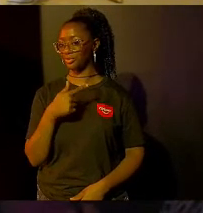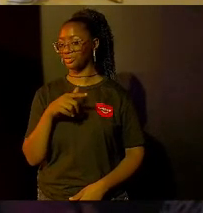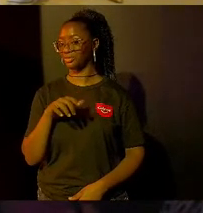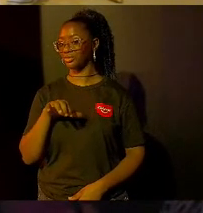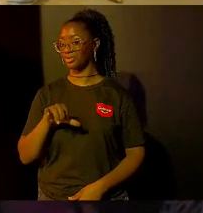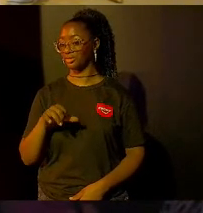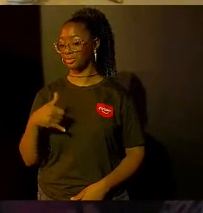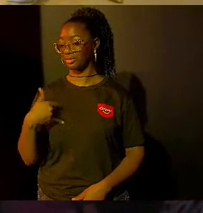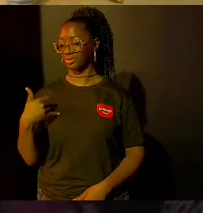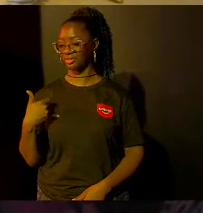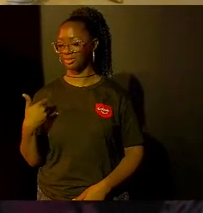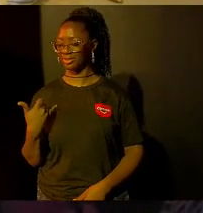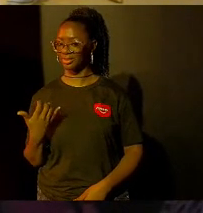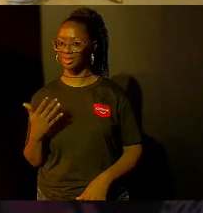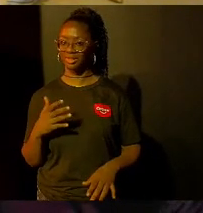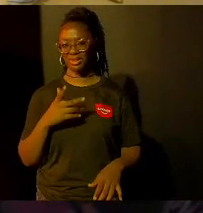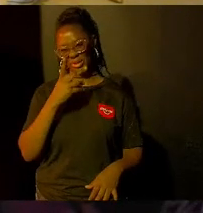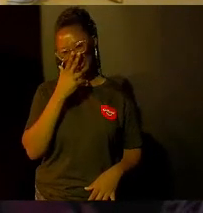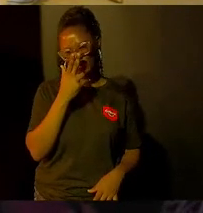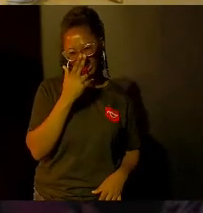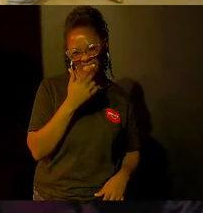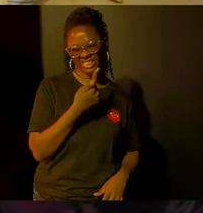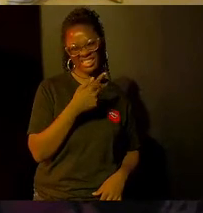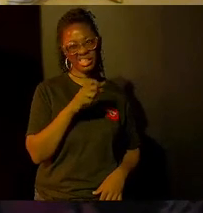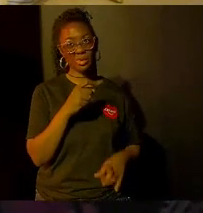apesar de parecer 78,5